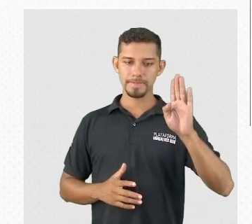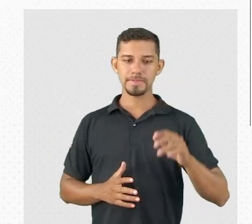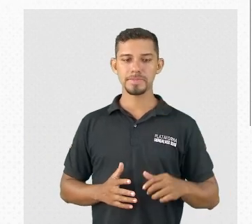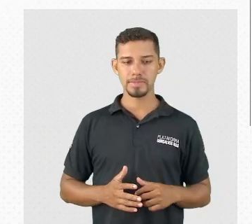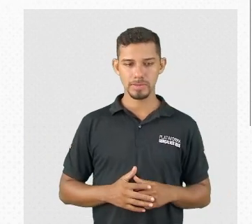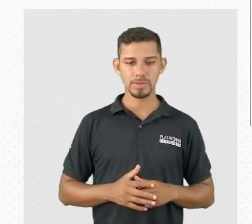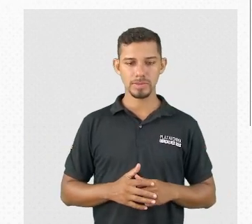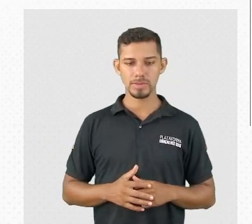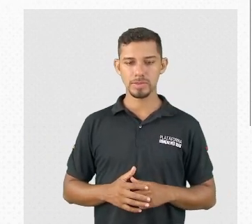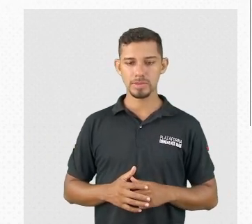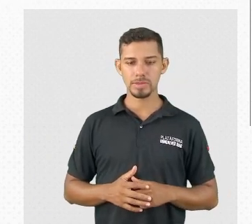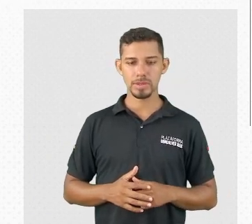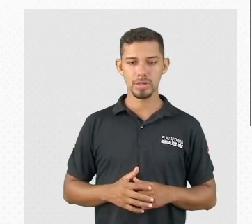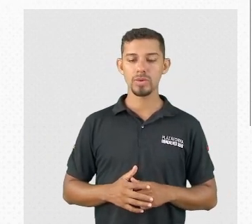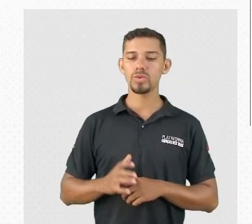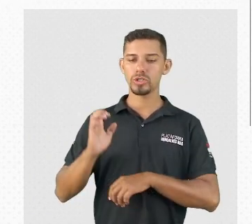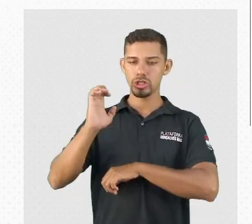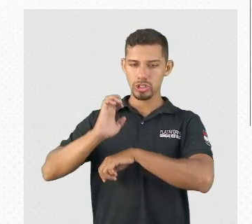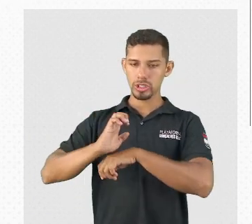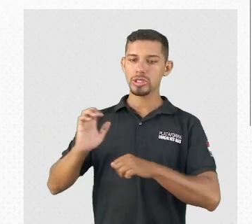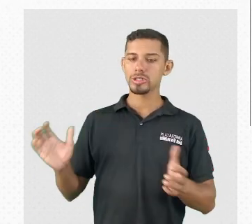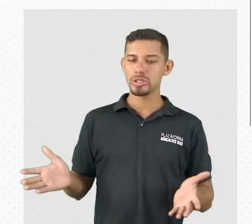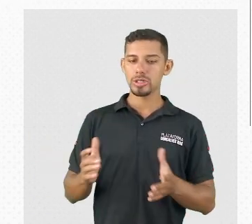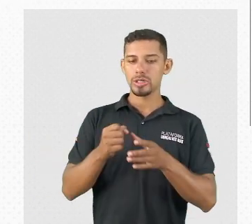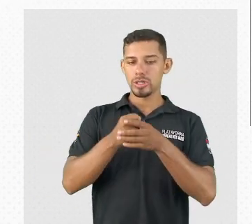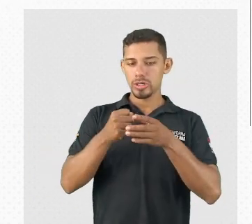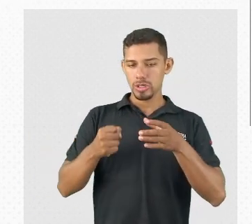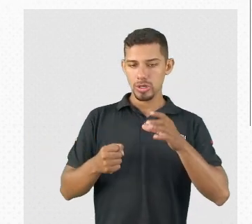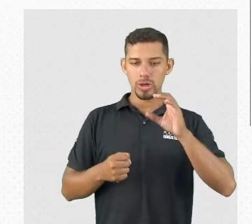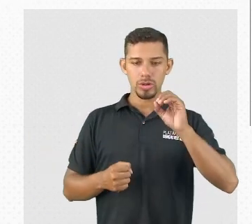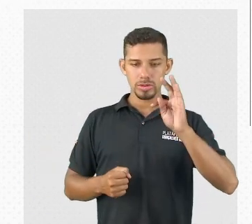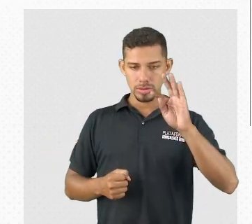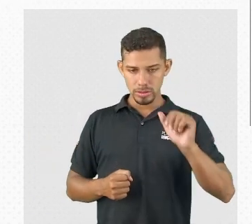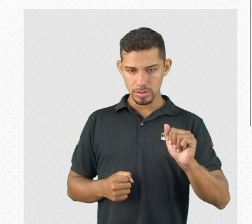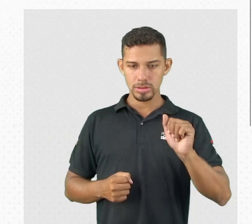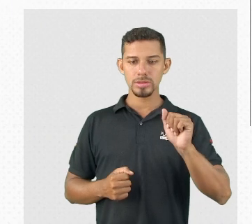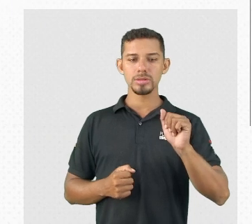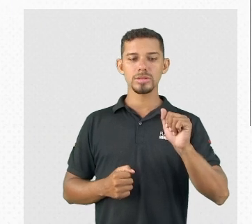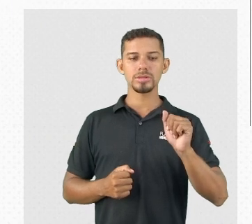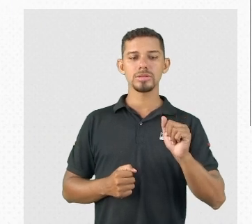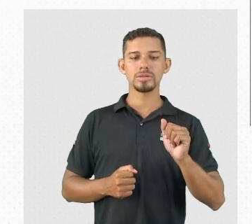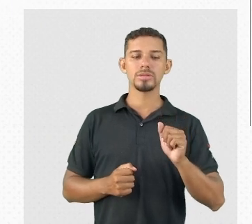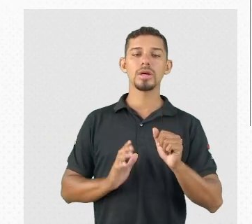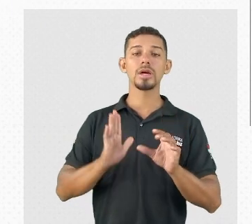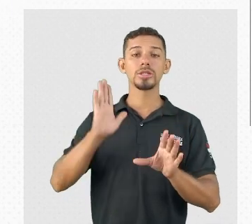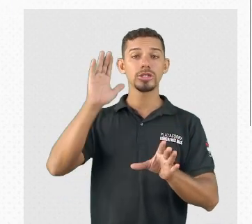O Estado tem implementado cotas de gênero nas candidaturas